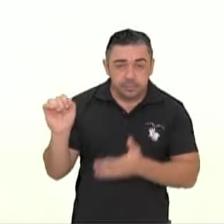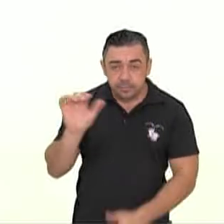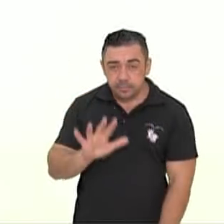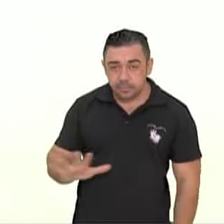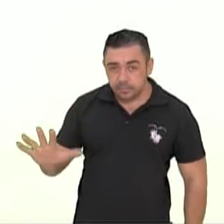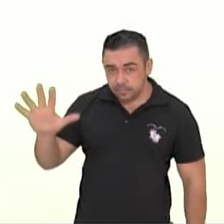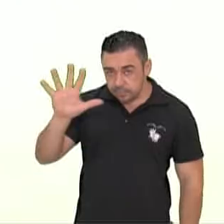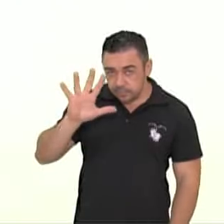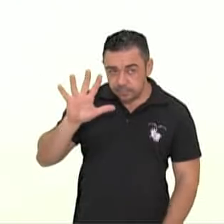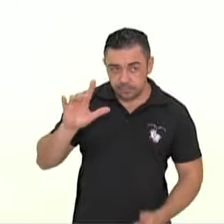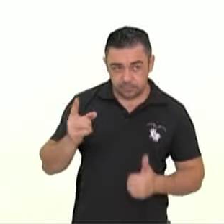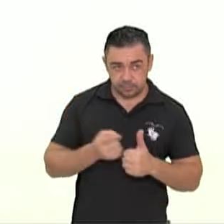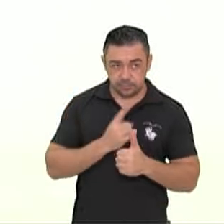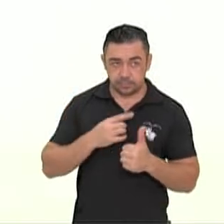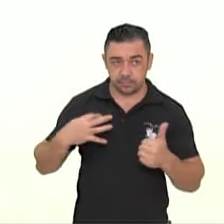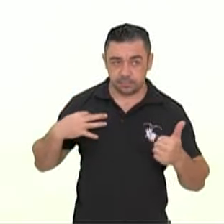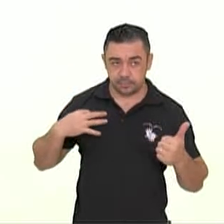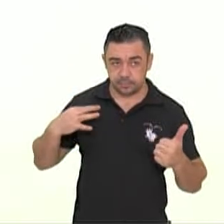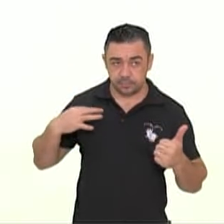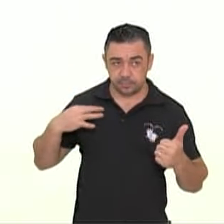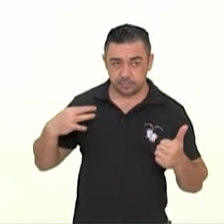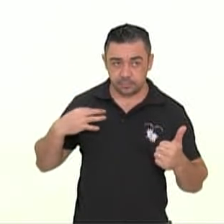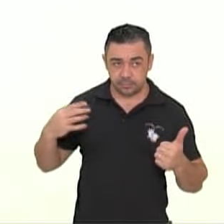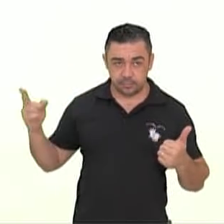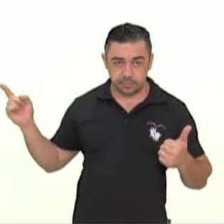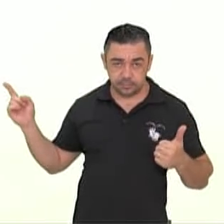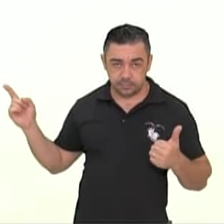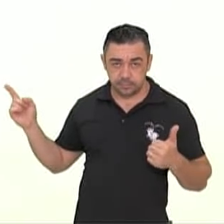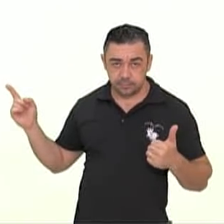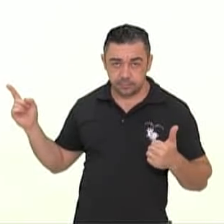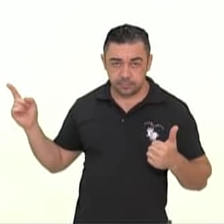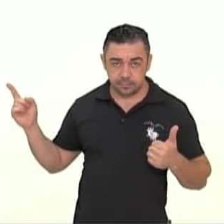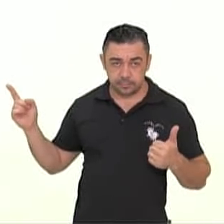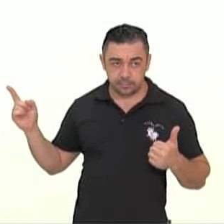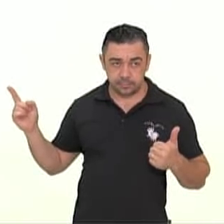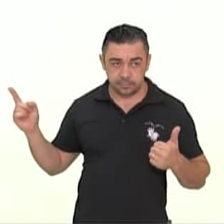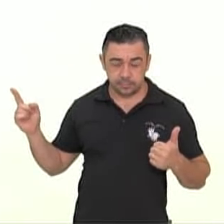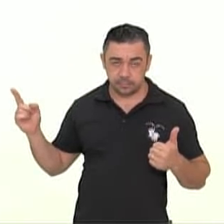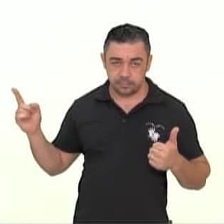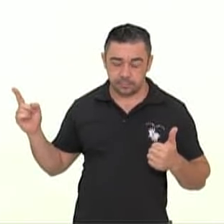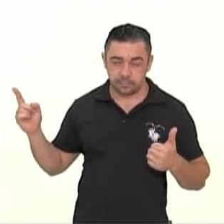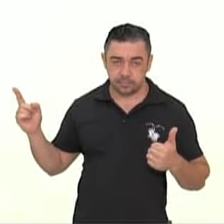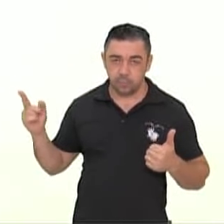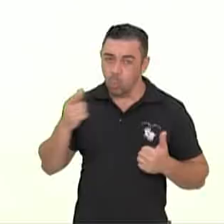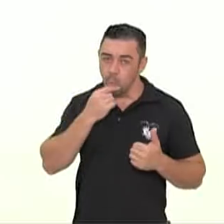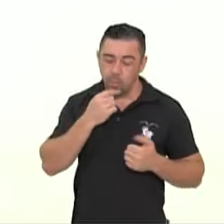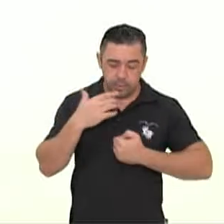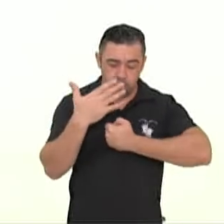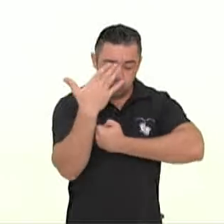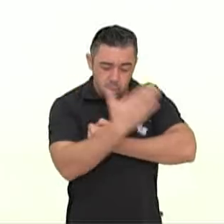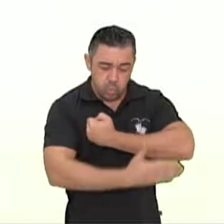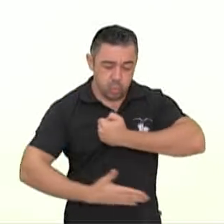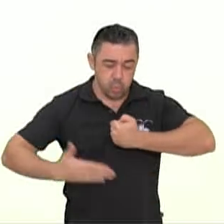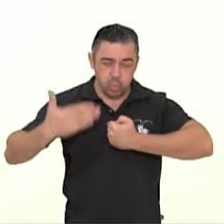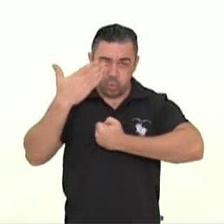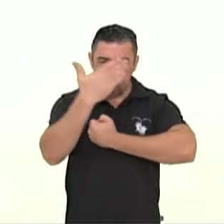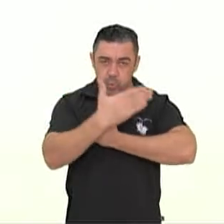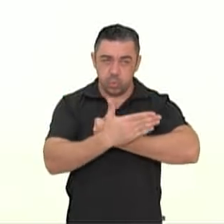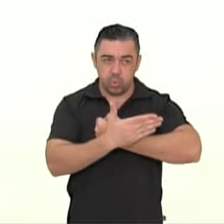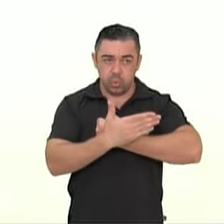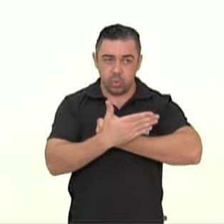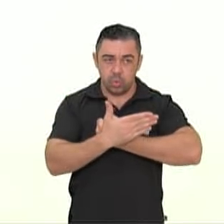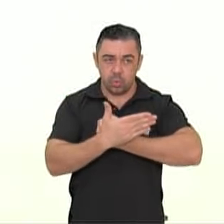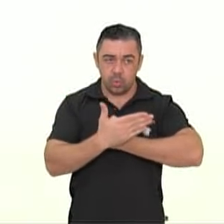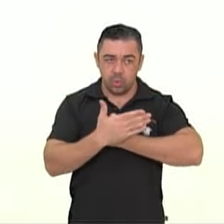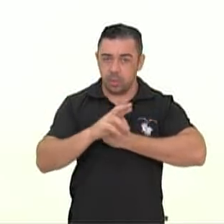Tá, primeira, a vestimenta. O que é vestimenta, professor? A roupa. Do meio tá fácil, né, professor? Tem um escudo, né? Um padre